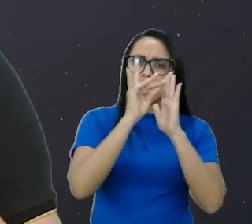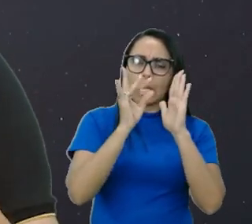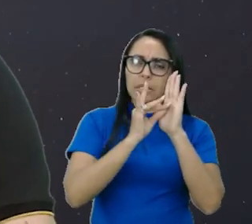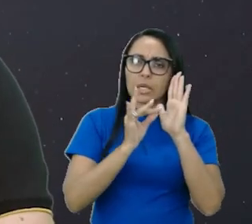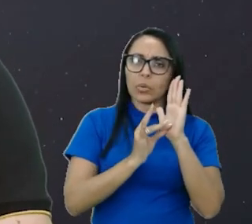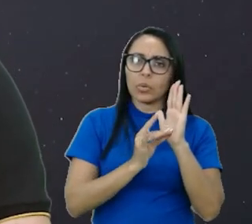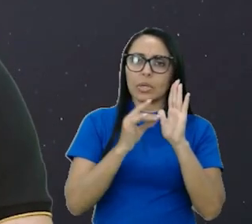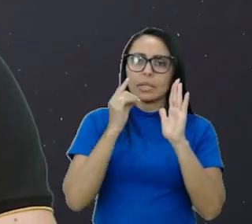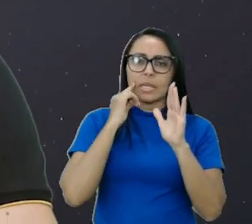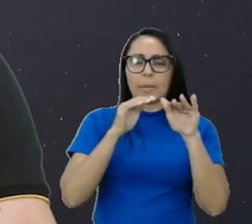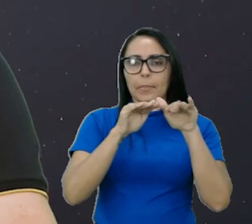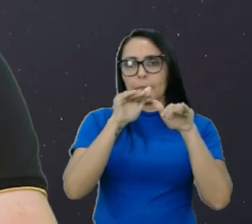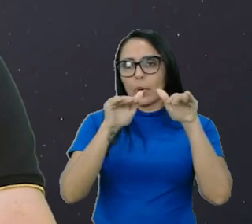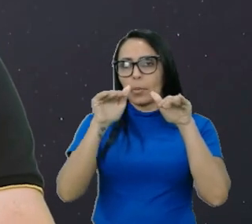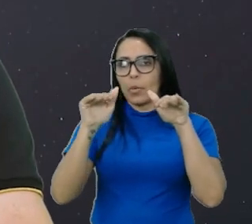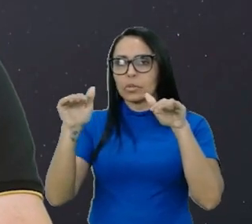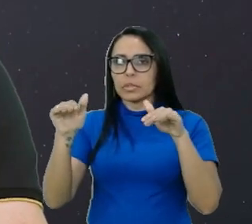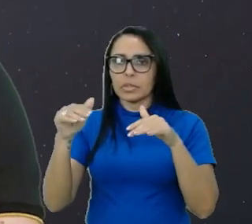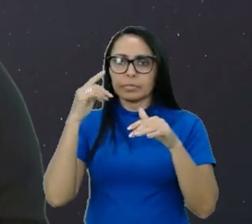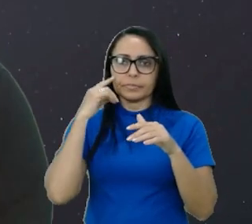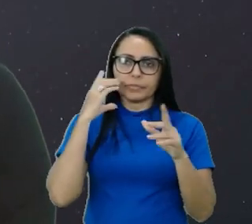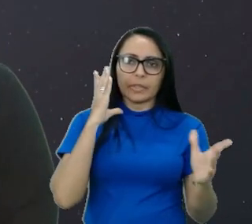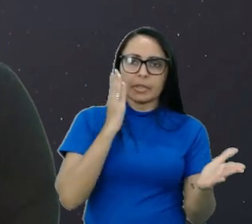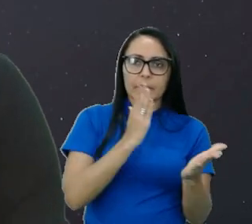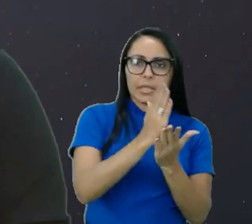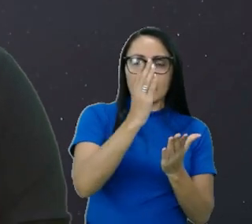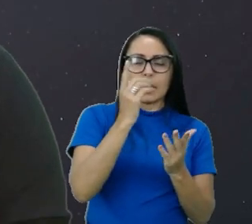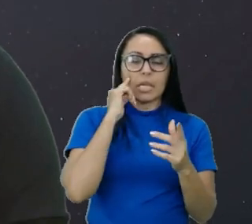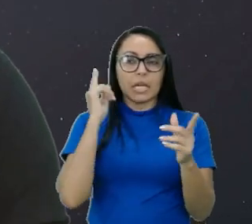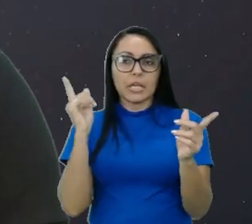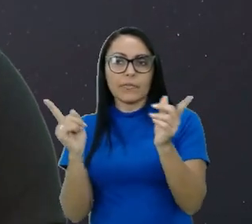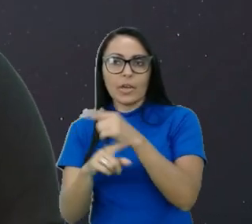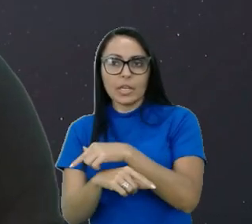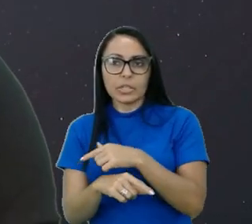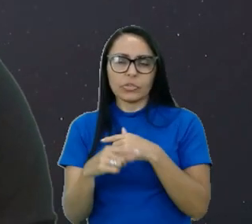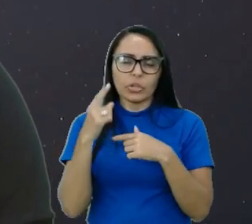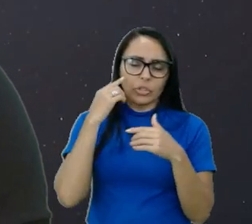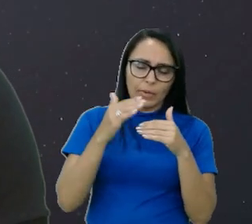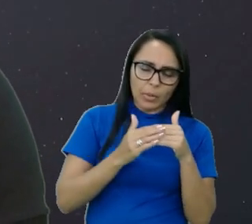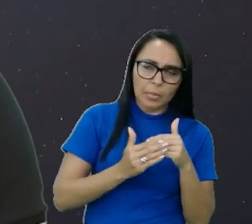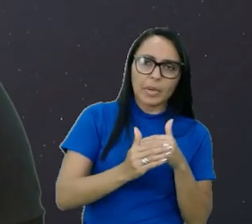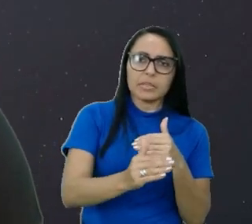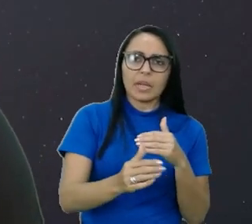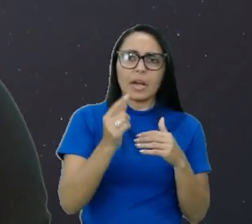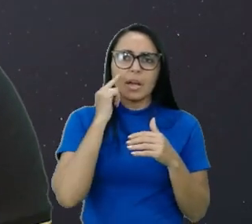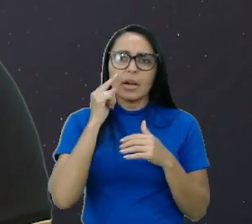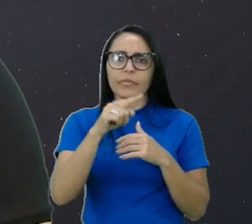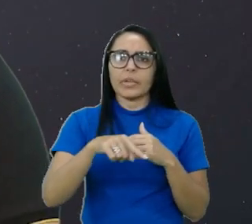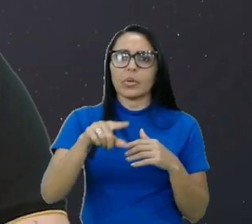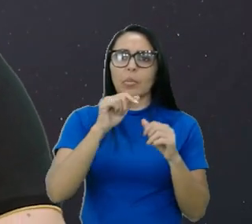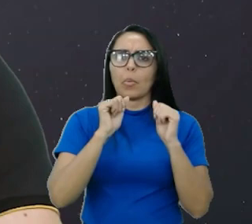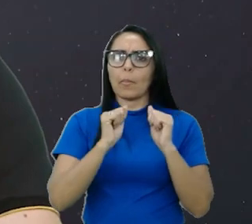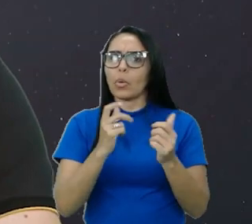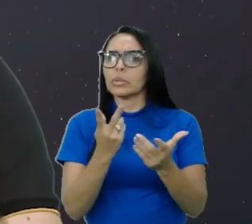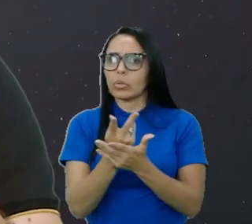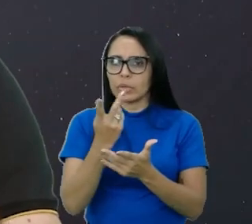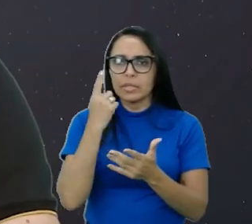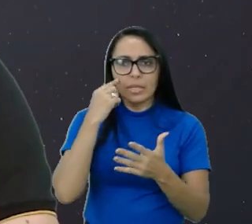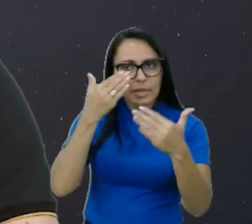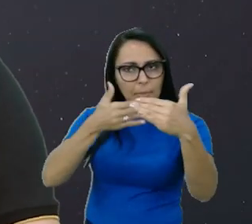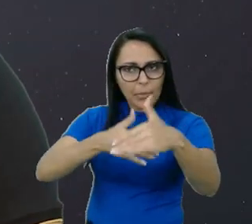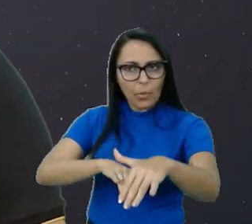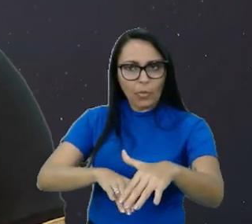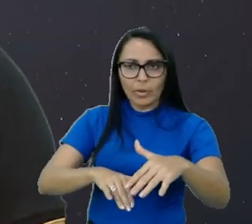dessas proporções diretas, inversas, e a gente vai começar a ver como isso pode vir na prova do Enem, tá bom?